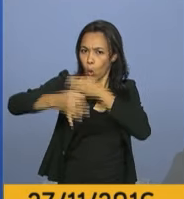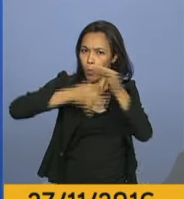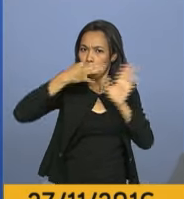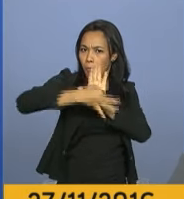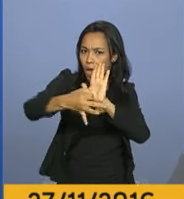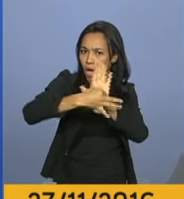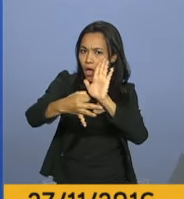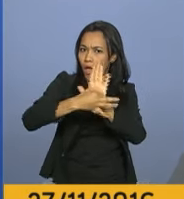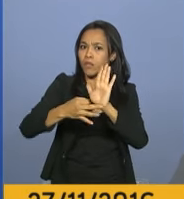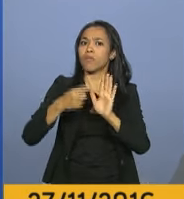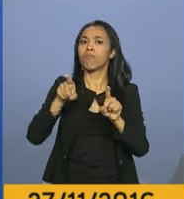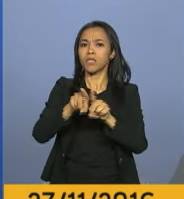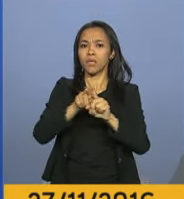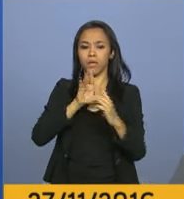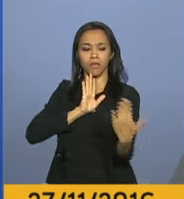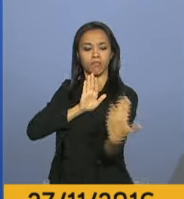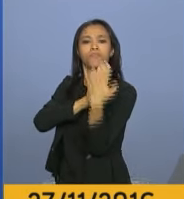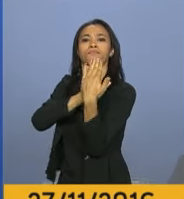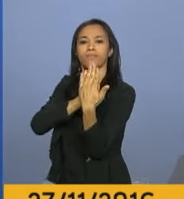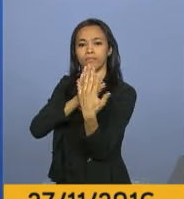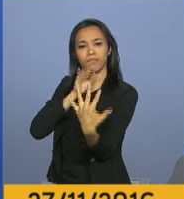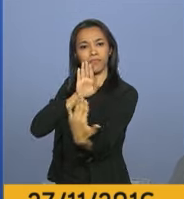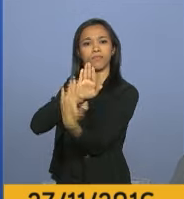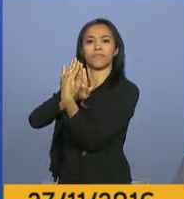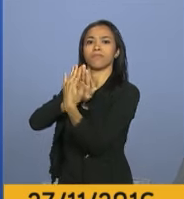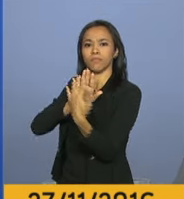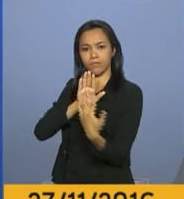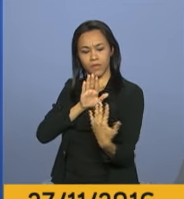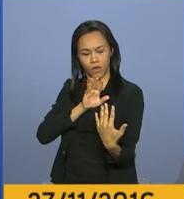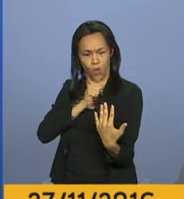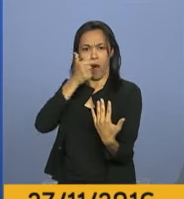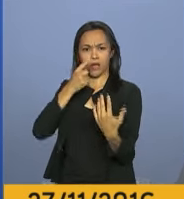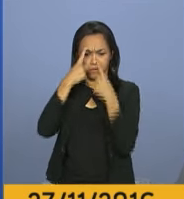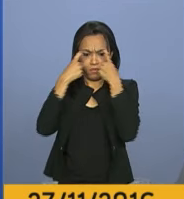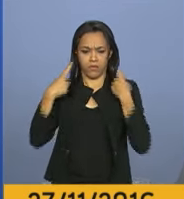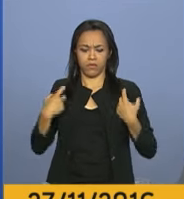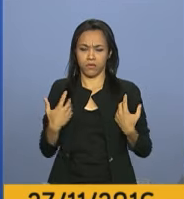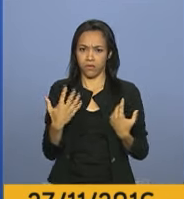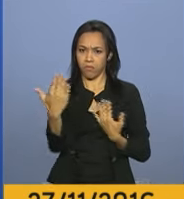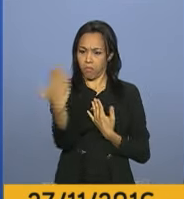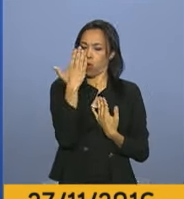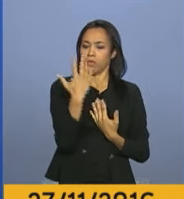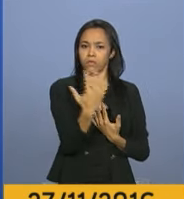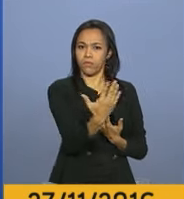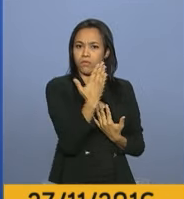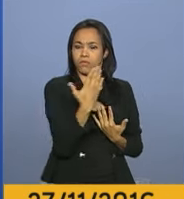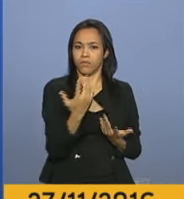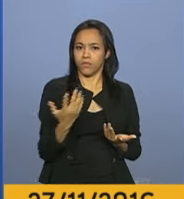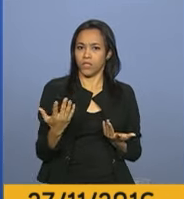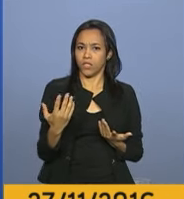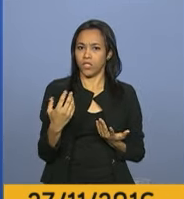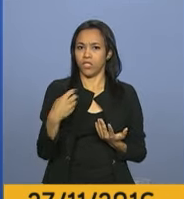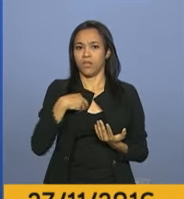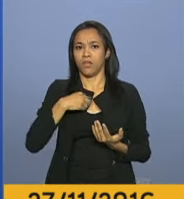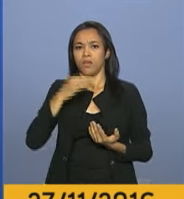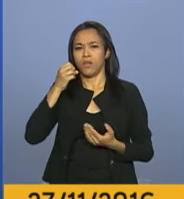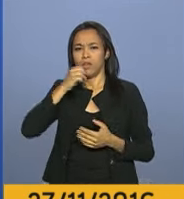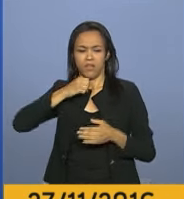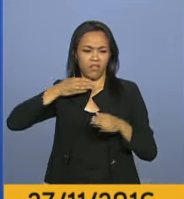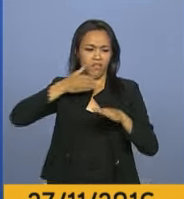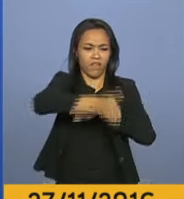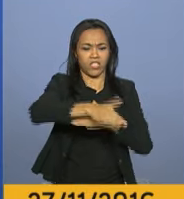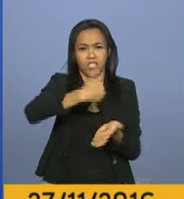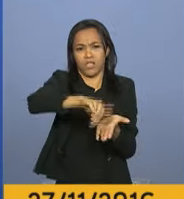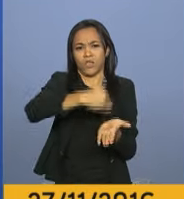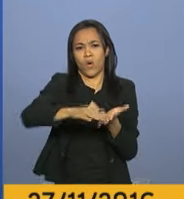mas física, não é? Campanha física, quase agressiva, né? Em relação a tentativas de invadir escritório, invadir